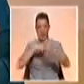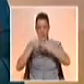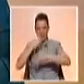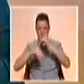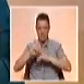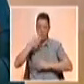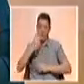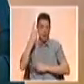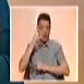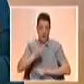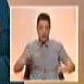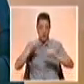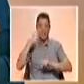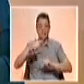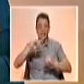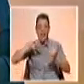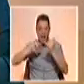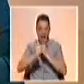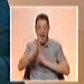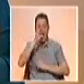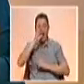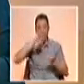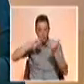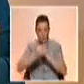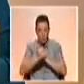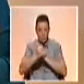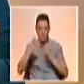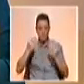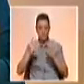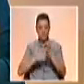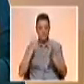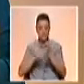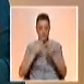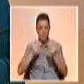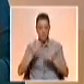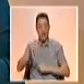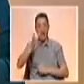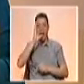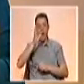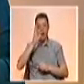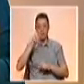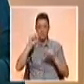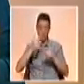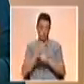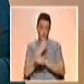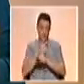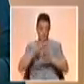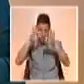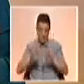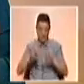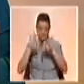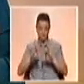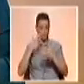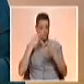ou não, tem água escondida. Isto é, foi precisa muita água para chegar ao produto final.